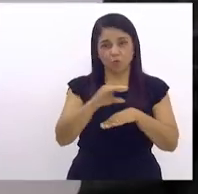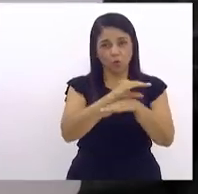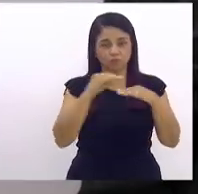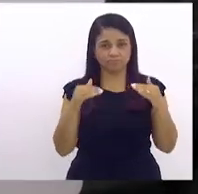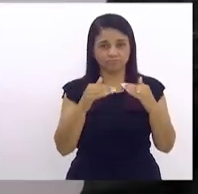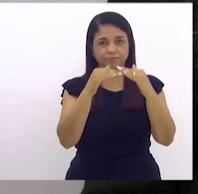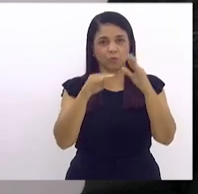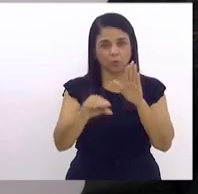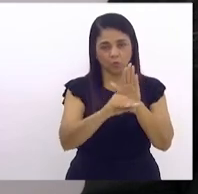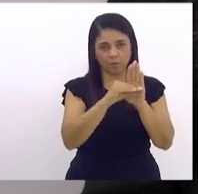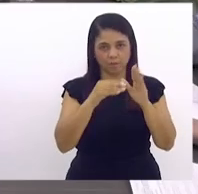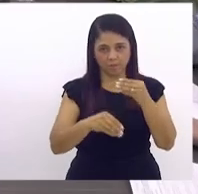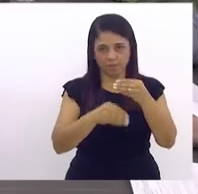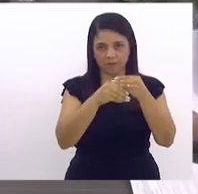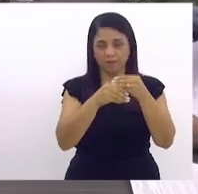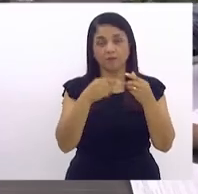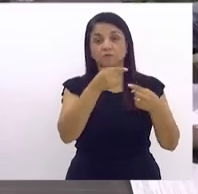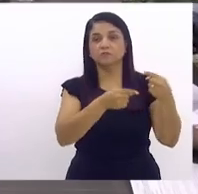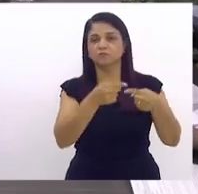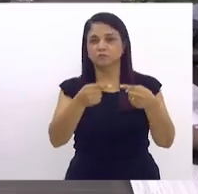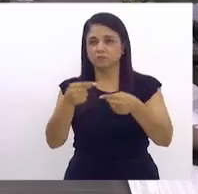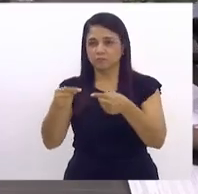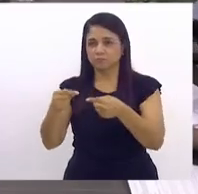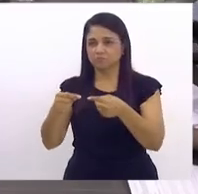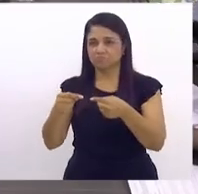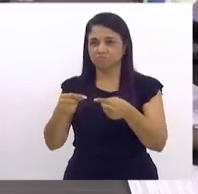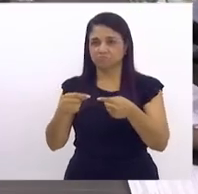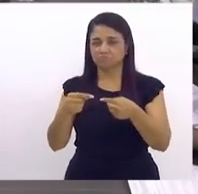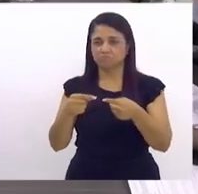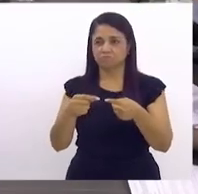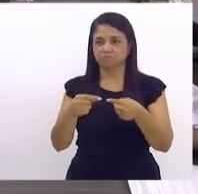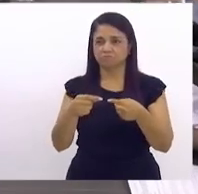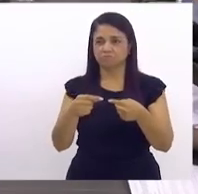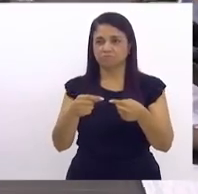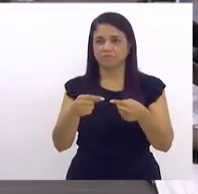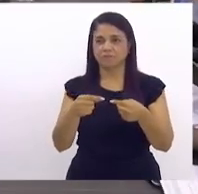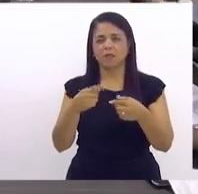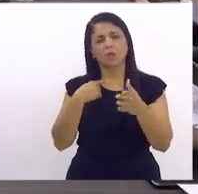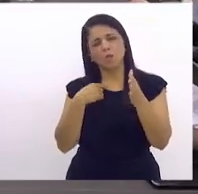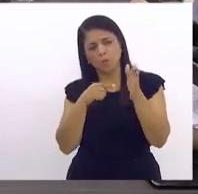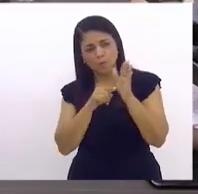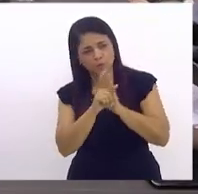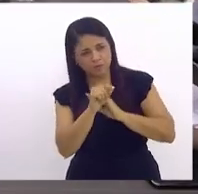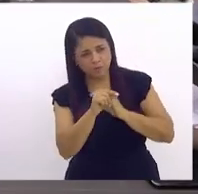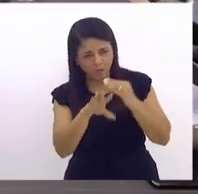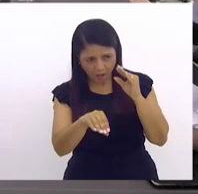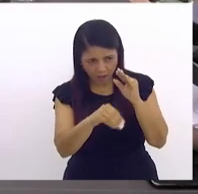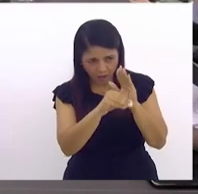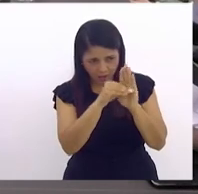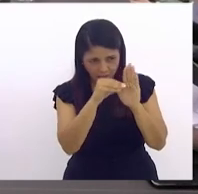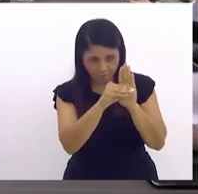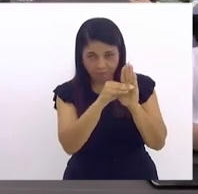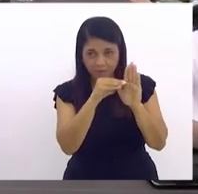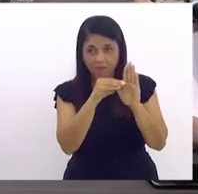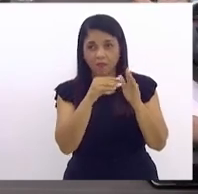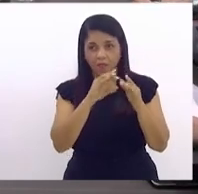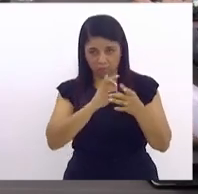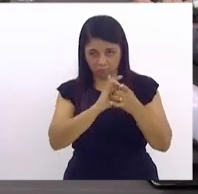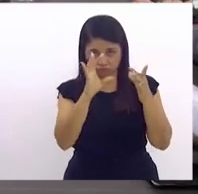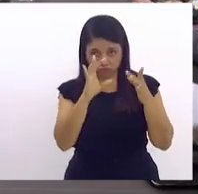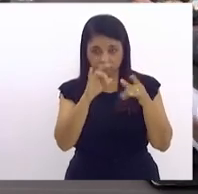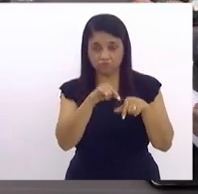com emendas. Em discussão. Deixa eu só perguntar, a emenda é autorizativa? Autorizativa. Autorizativa. É